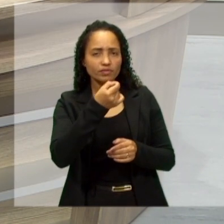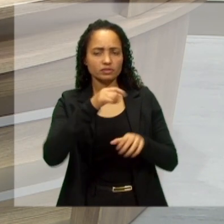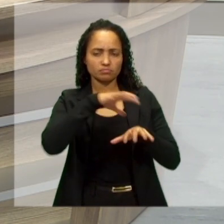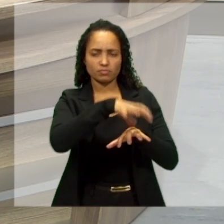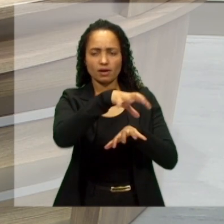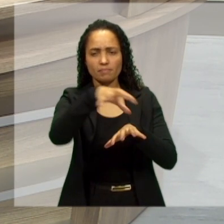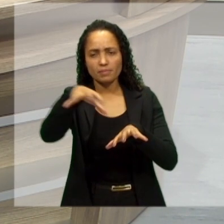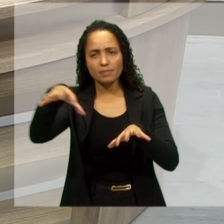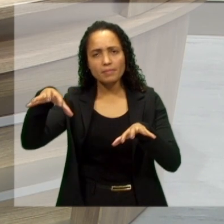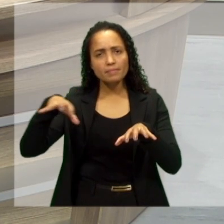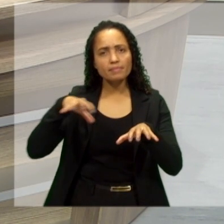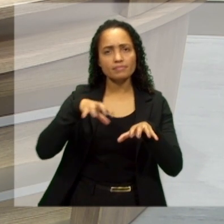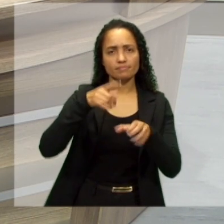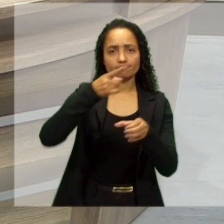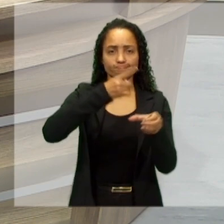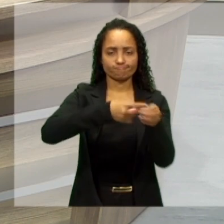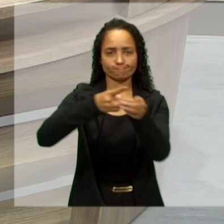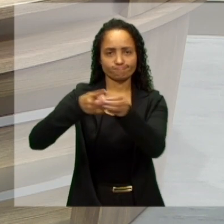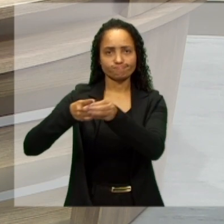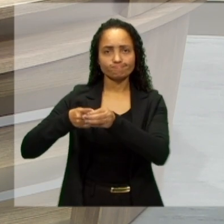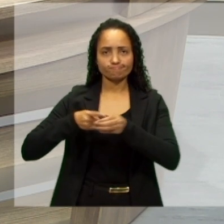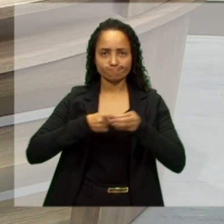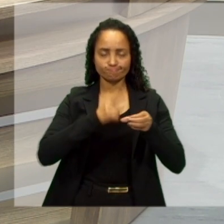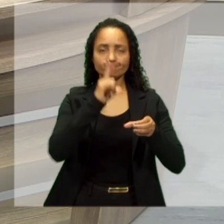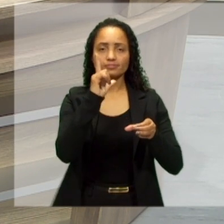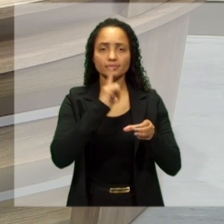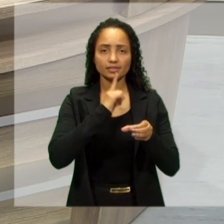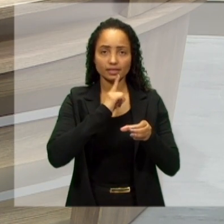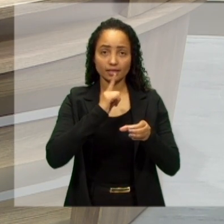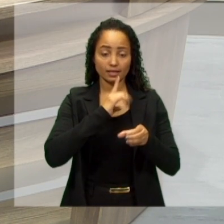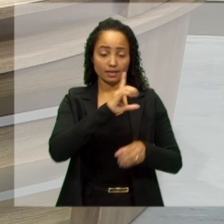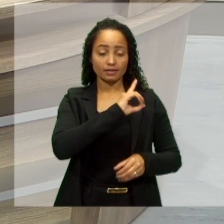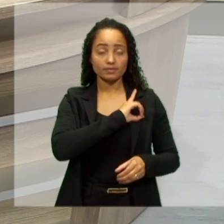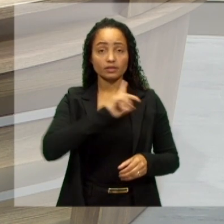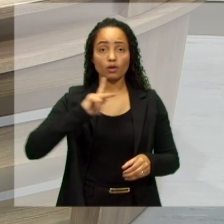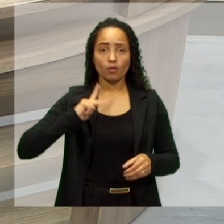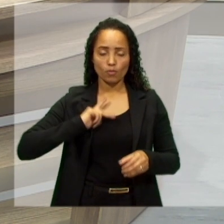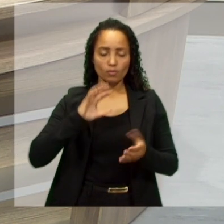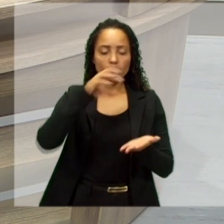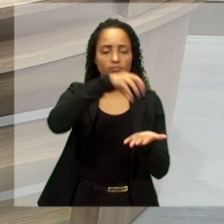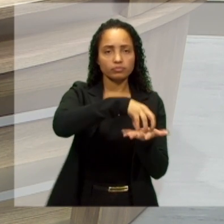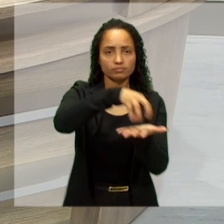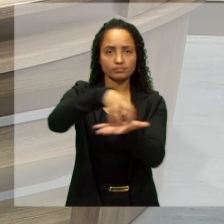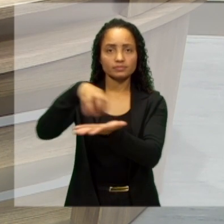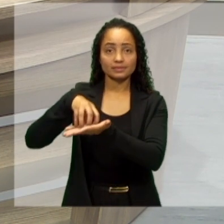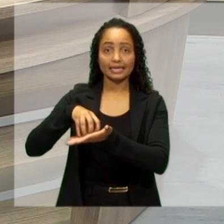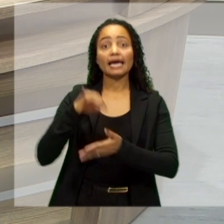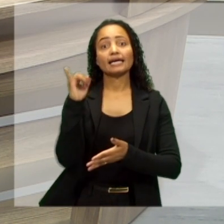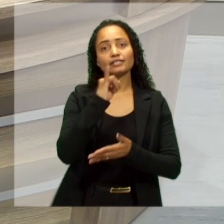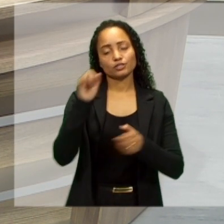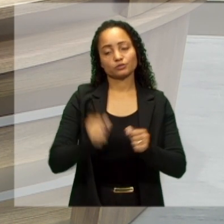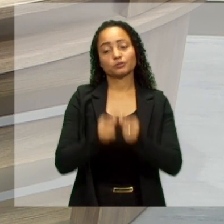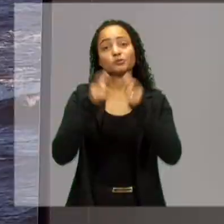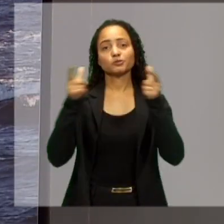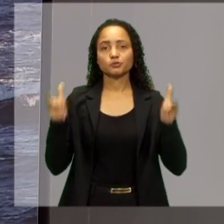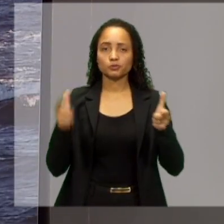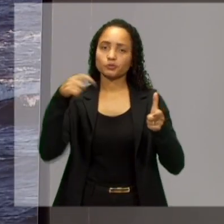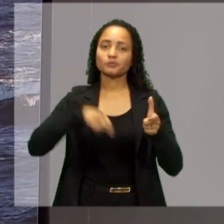têm comarcas que têm a Defensoria instalada, né? Certo. Itajaí temos a sorte de tê-lo